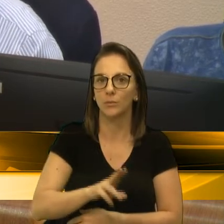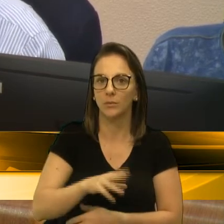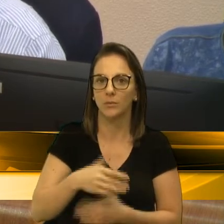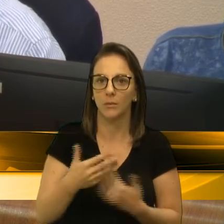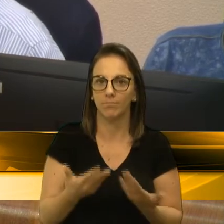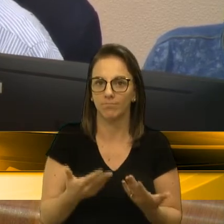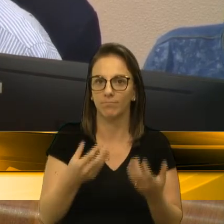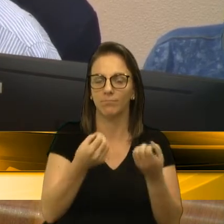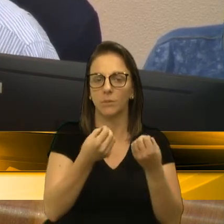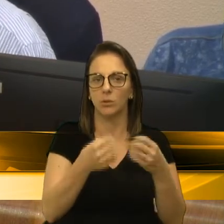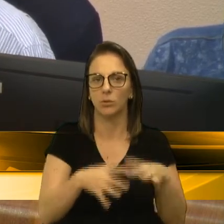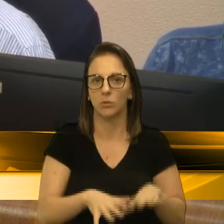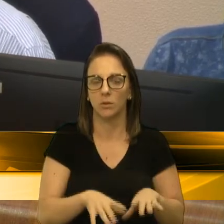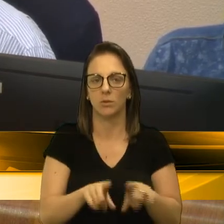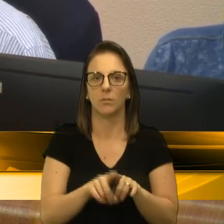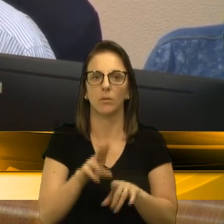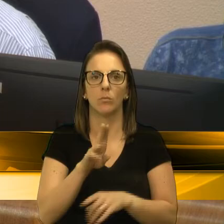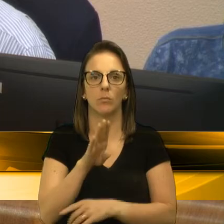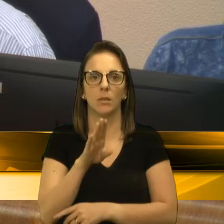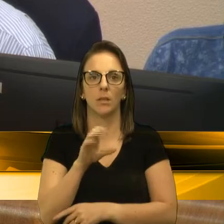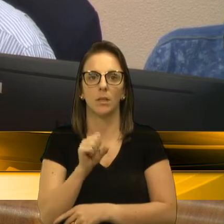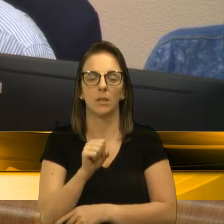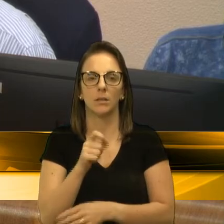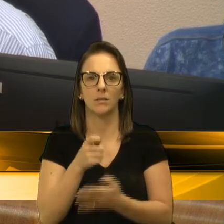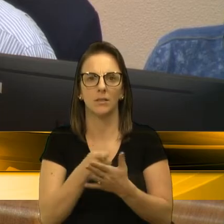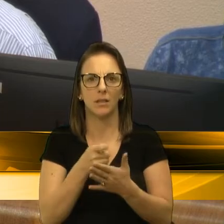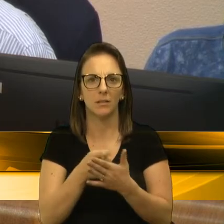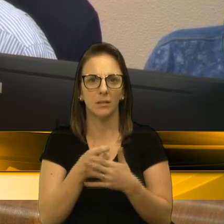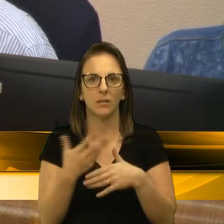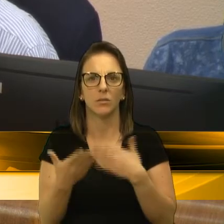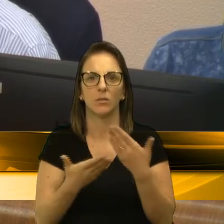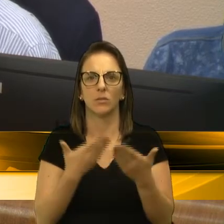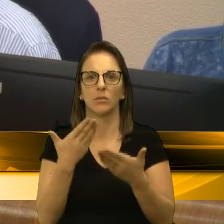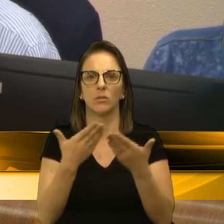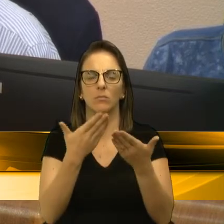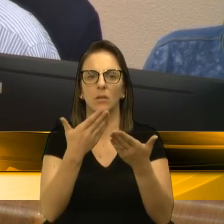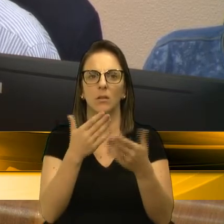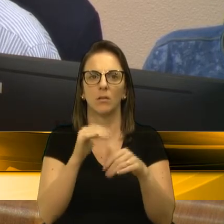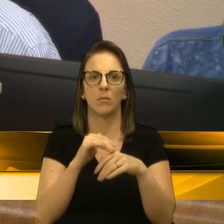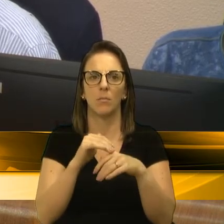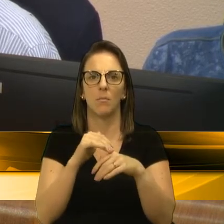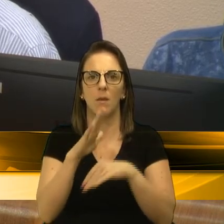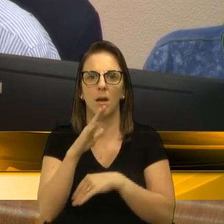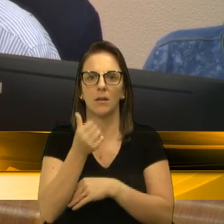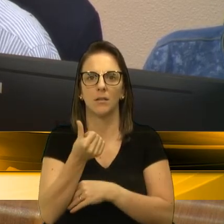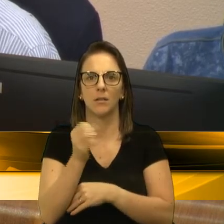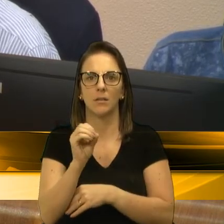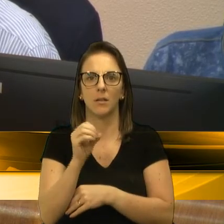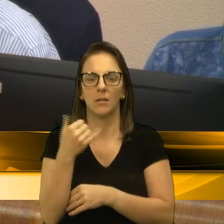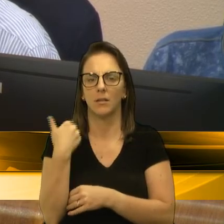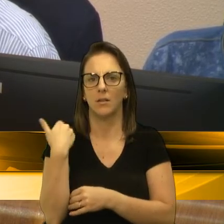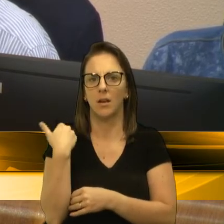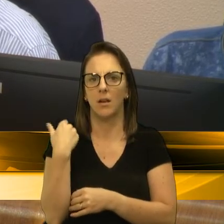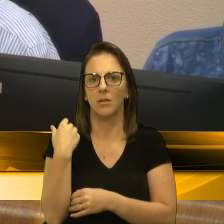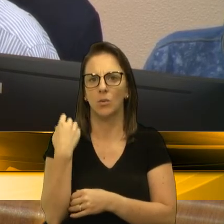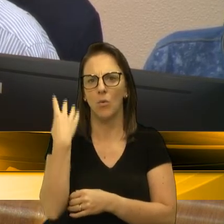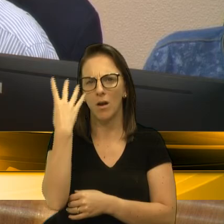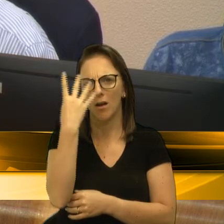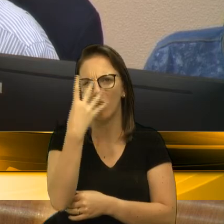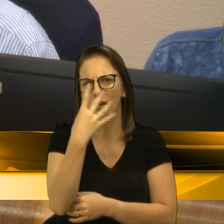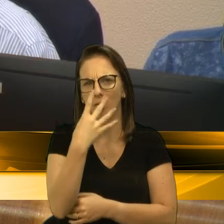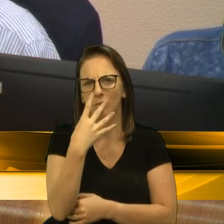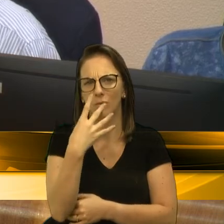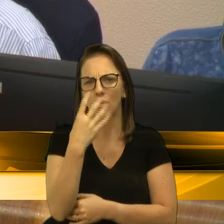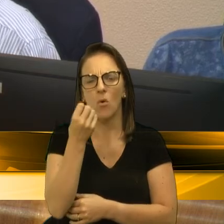obter atendimento e idosos com mais de 80 anos que têm privilégios especiais aguardarem na fila de atendimento às 4 horas